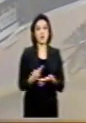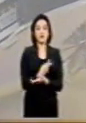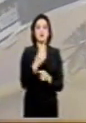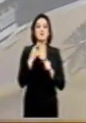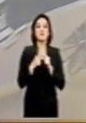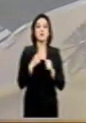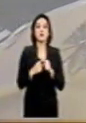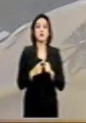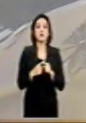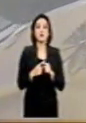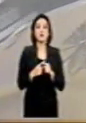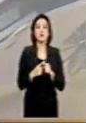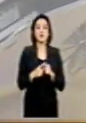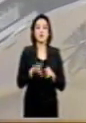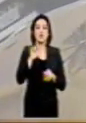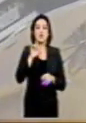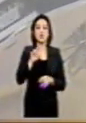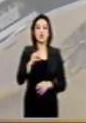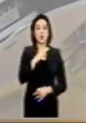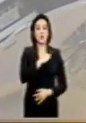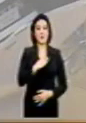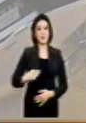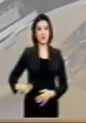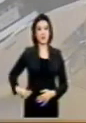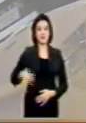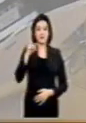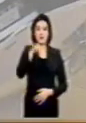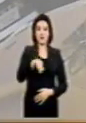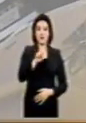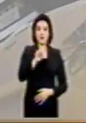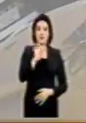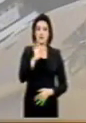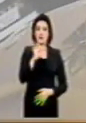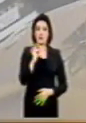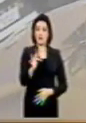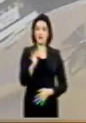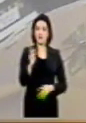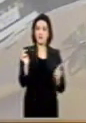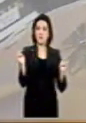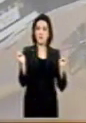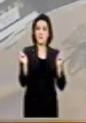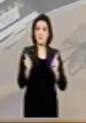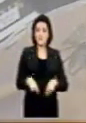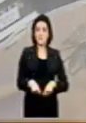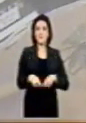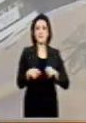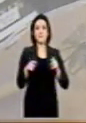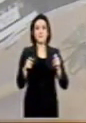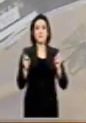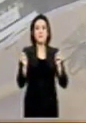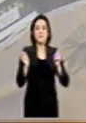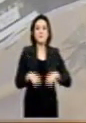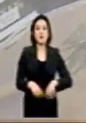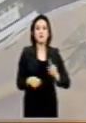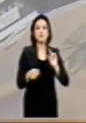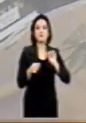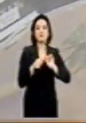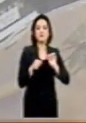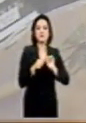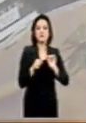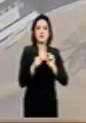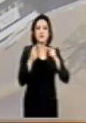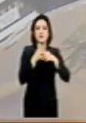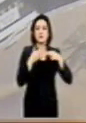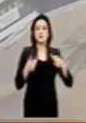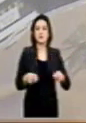que apenas ministro desta Corte Suprema tem legitimidade para afastar tal independência decorrente da